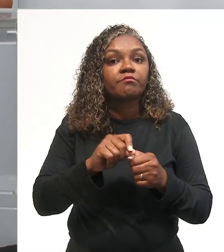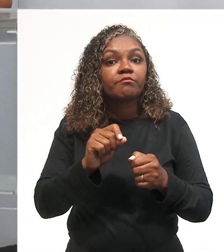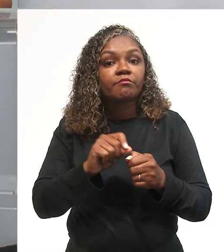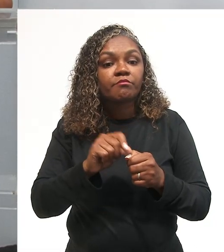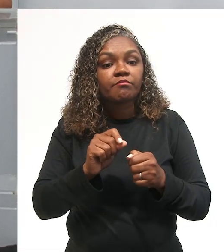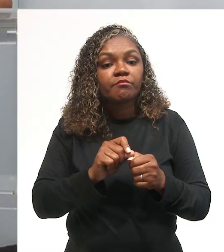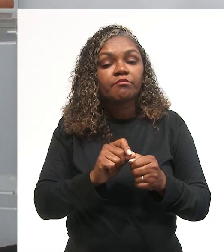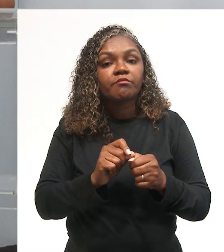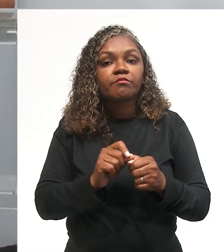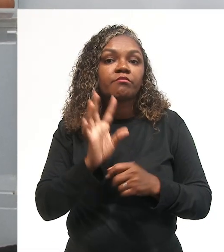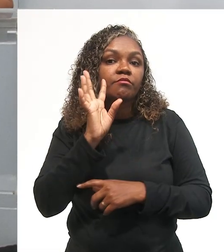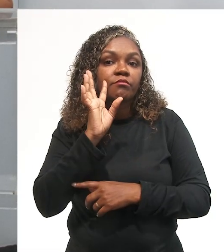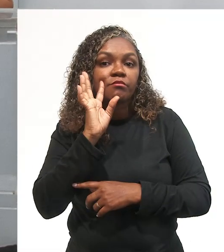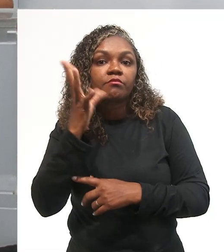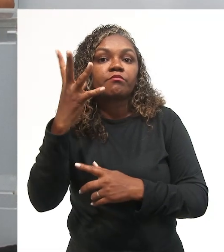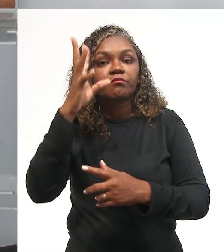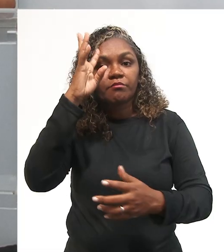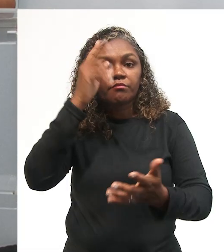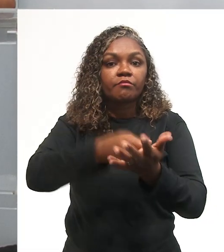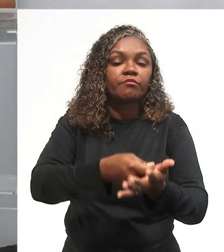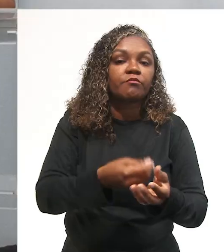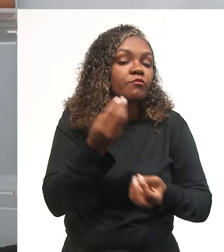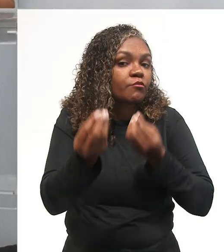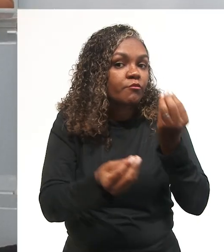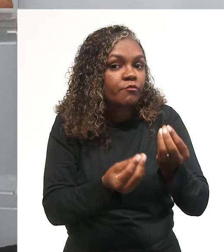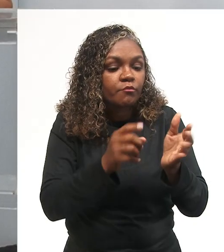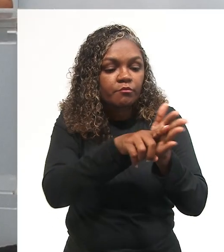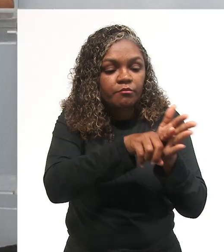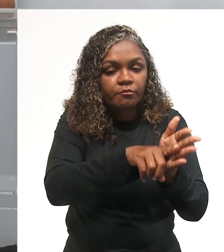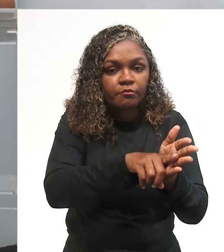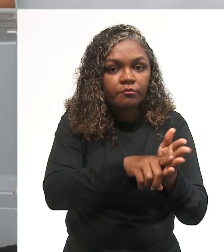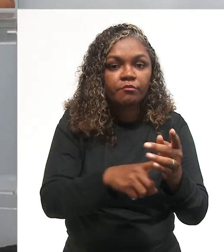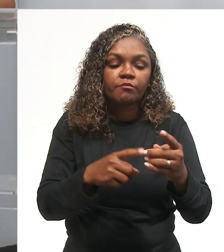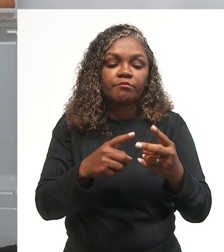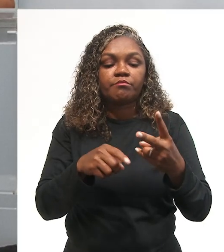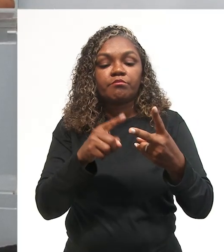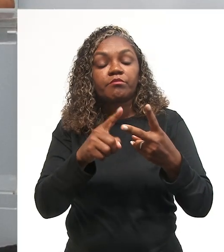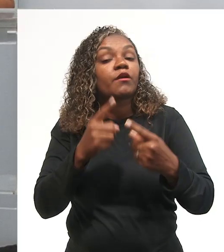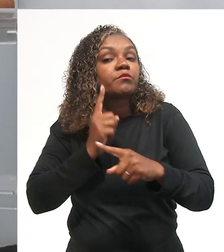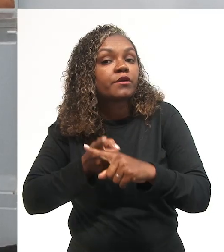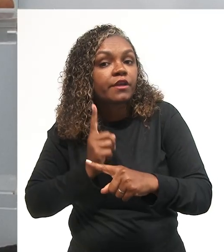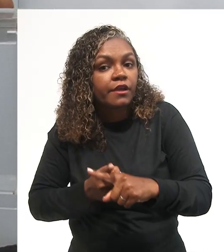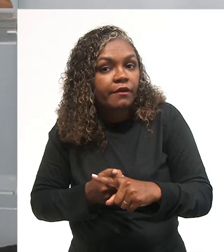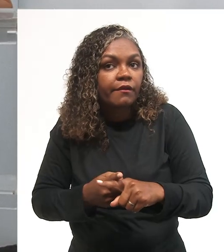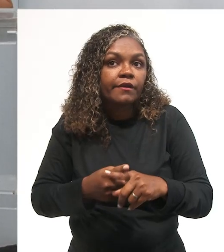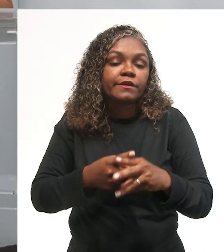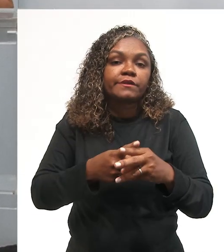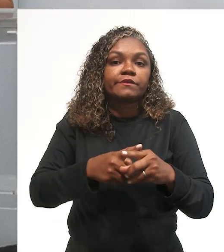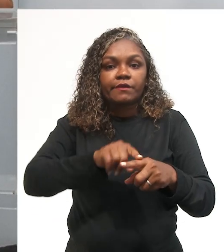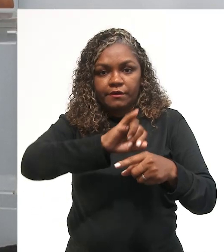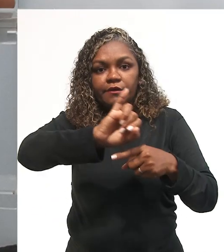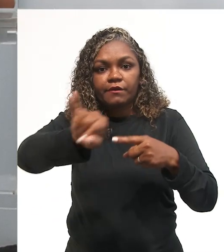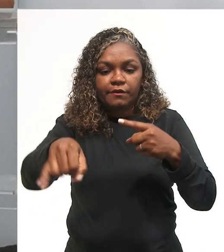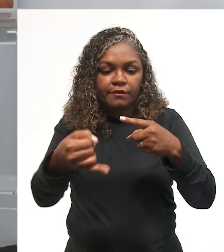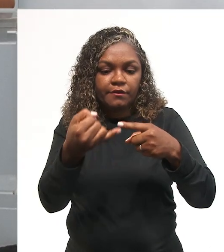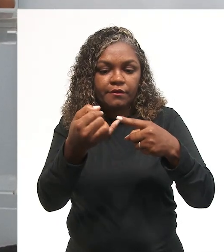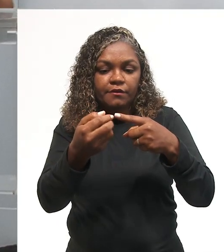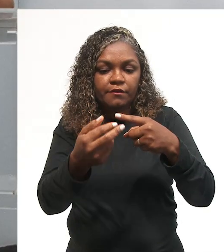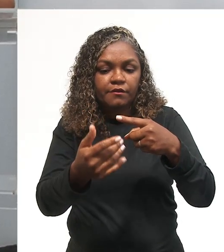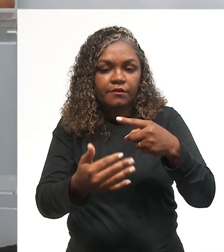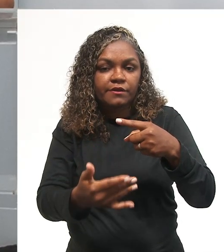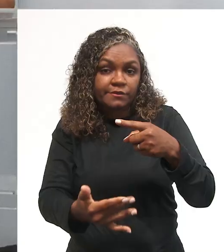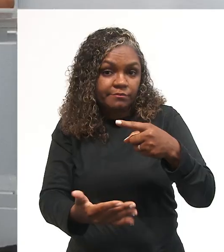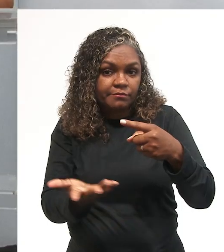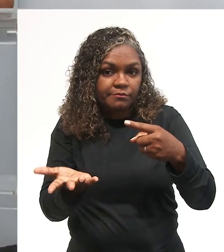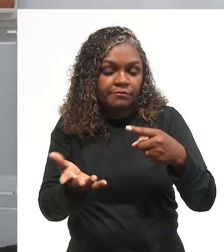definir o que você vai pesquisar, como você vai pesquisar, o porquê você está pesquisando, né? A justificativa,